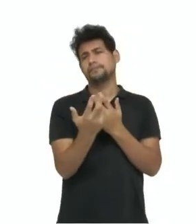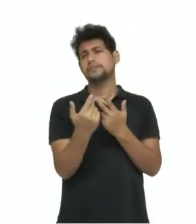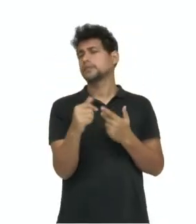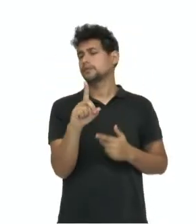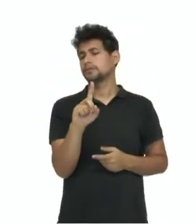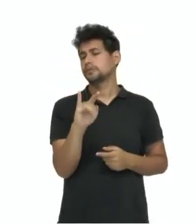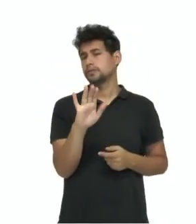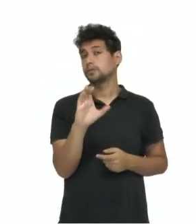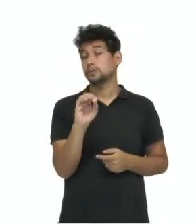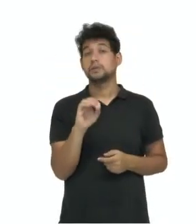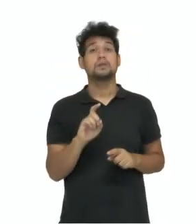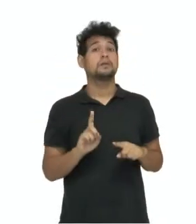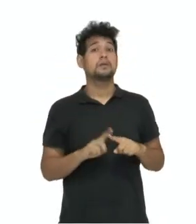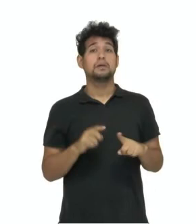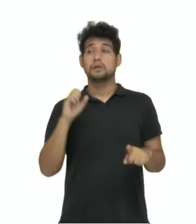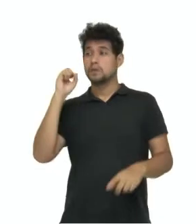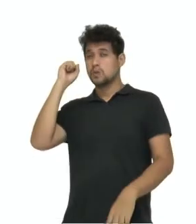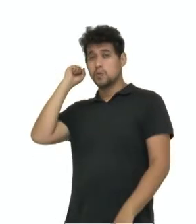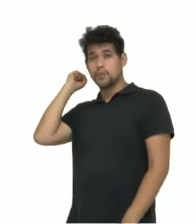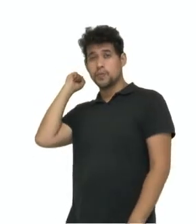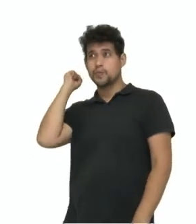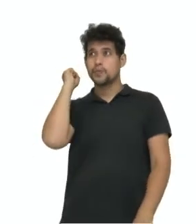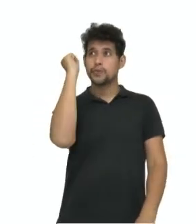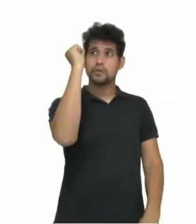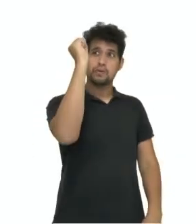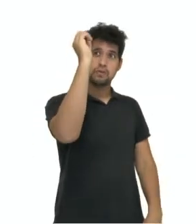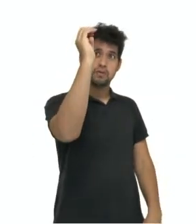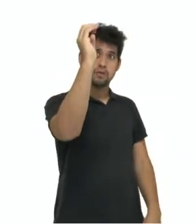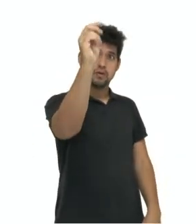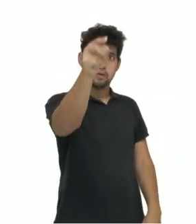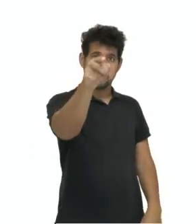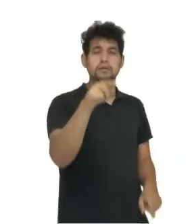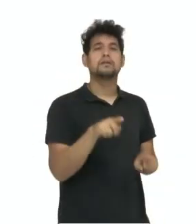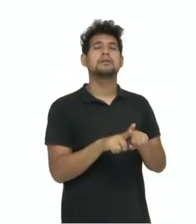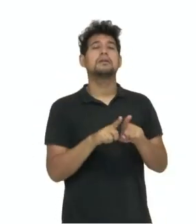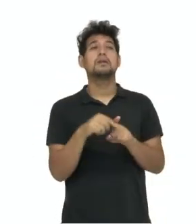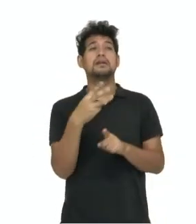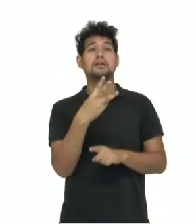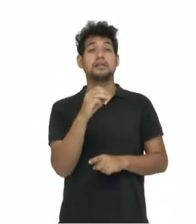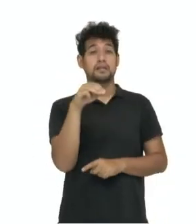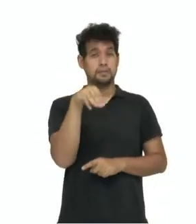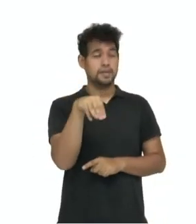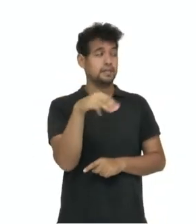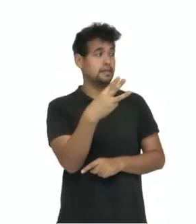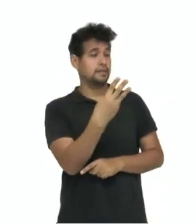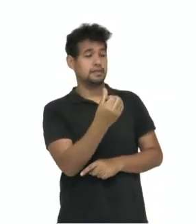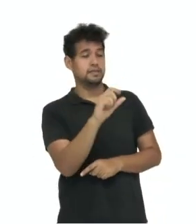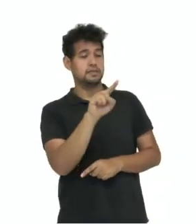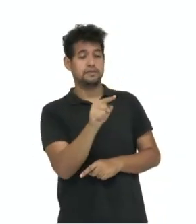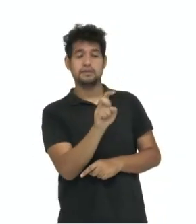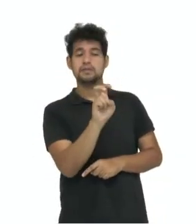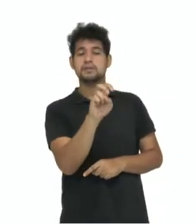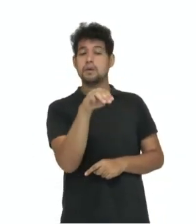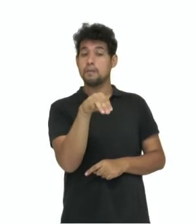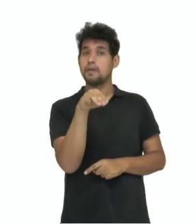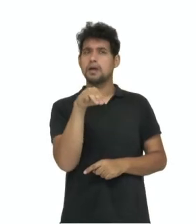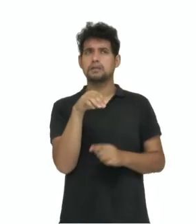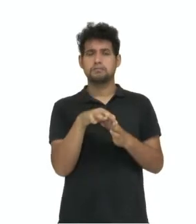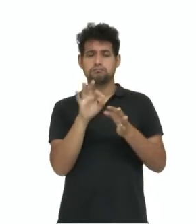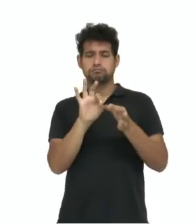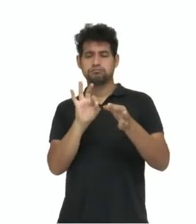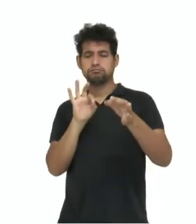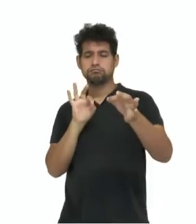disco. O lançamento do dardo é realizado em um corredor de 30 metros a 36,5 metros de comprimento